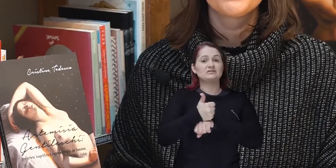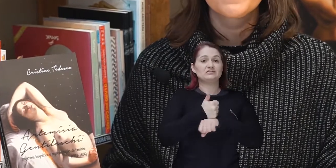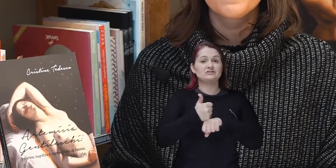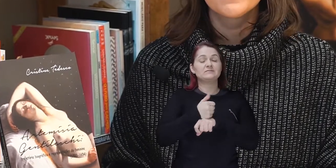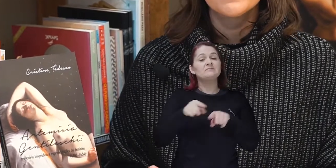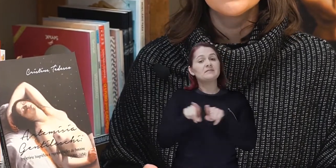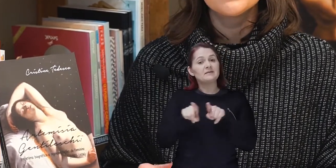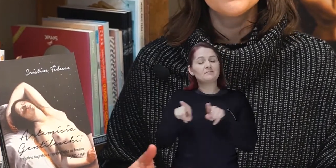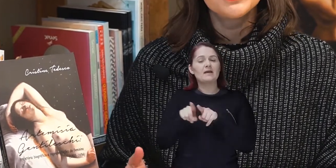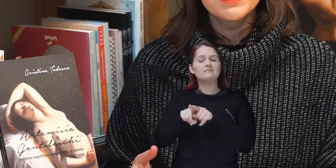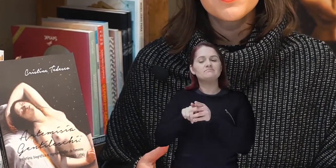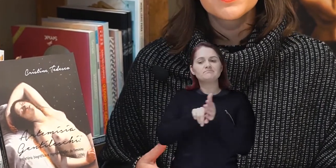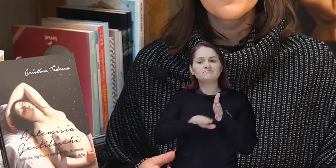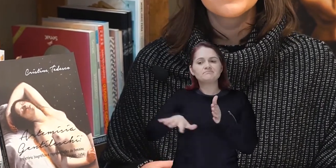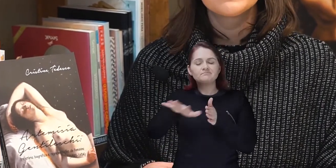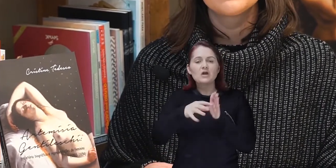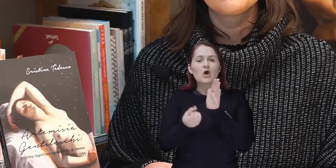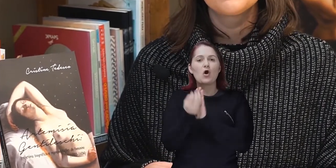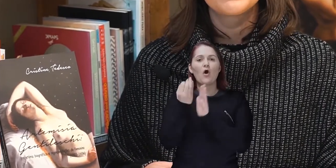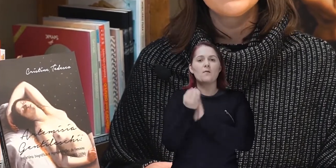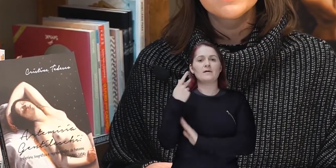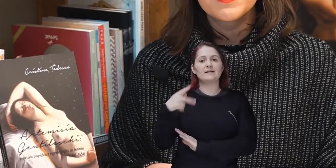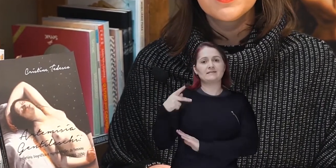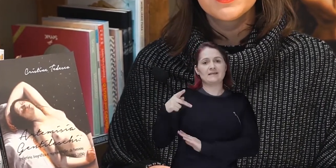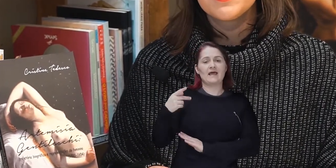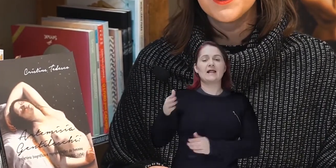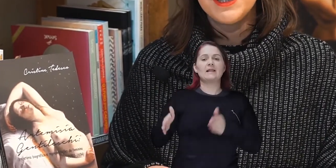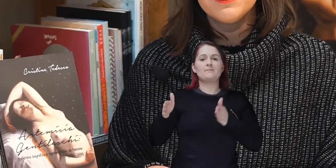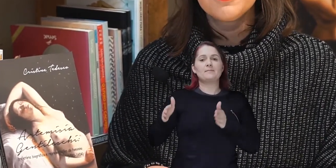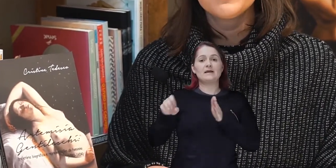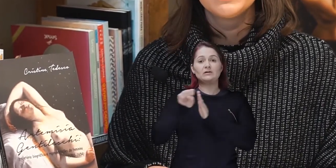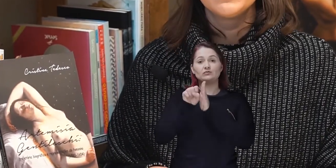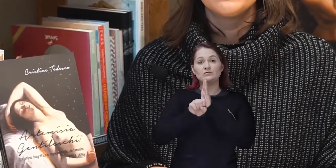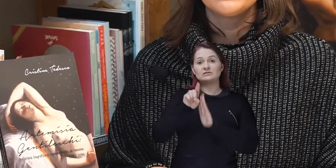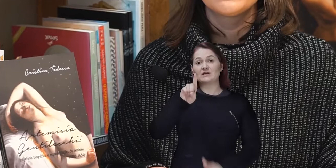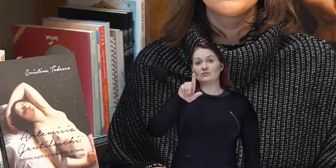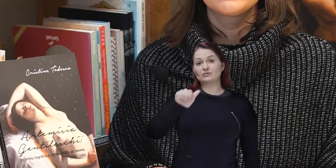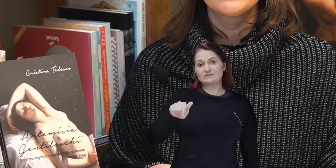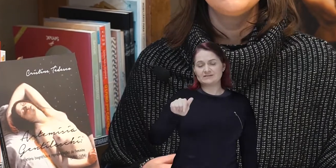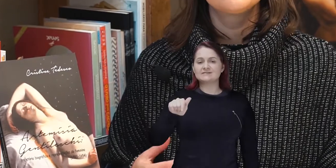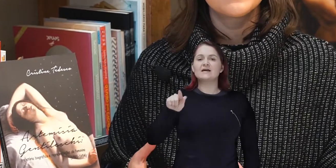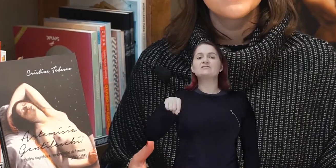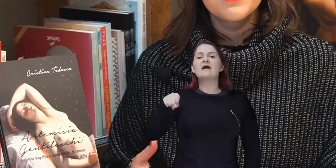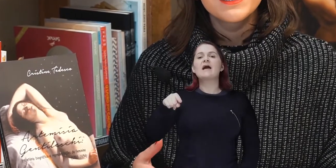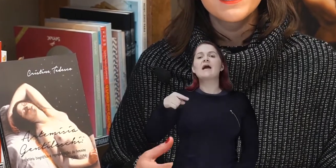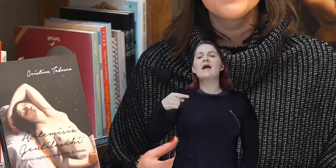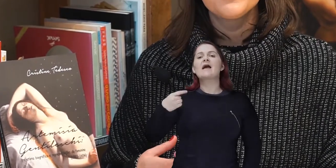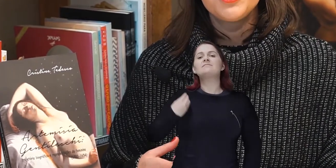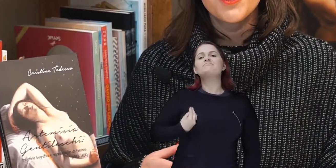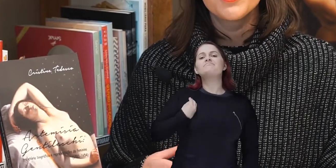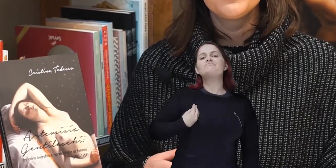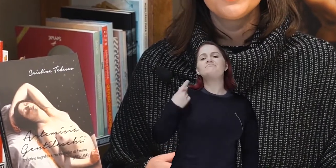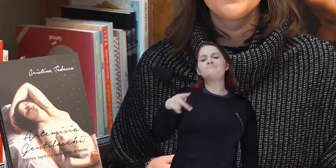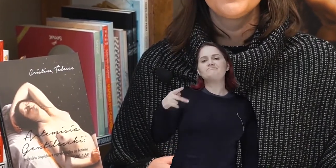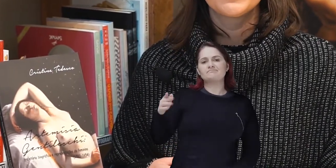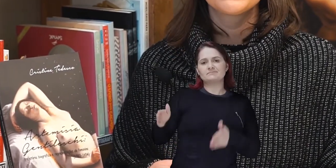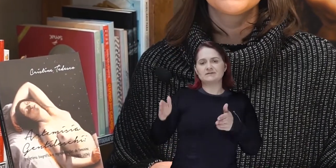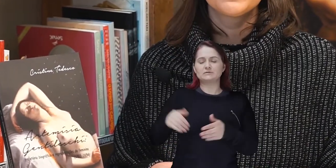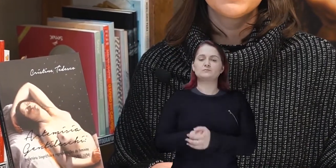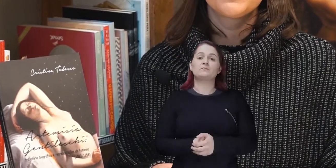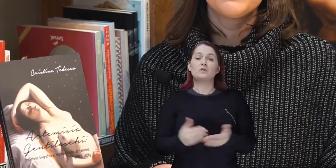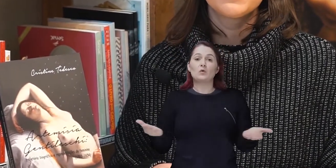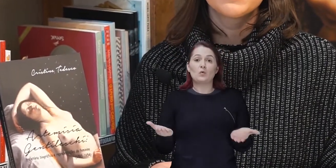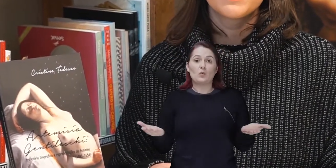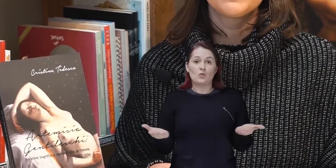viveu. Hoje, então, eu estou fazendo o pré-lançamento desse meu livro, que está sendo lançado no dia 8 de julho, em